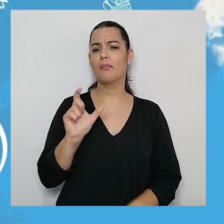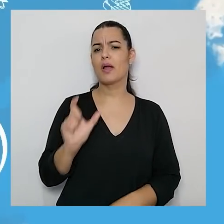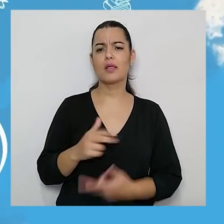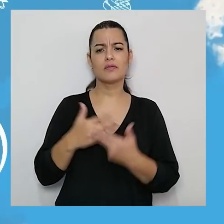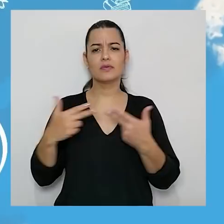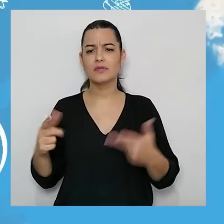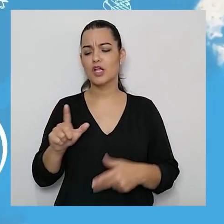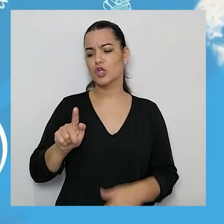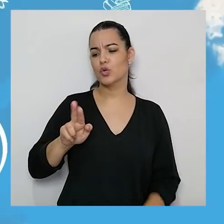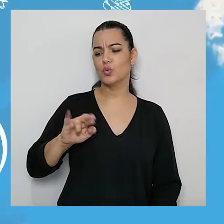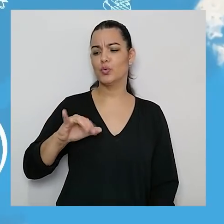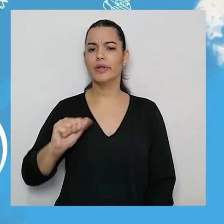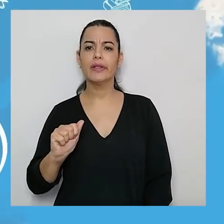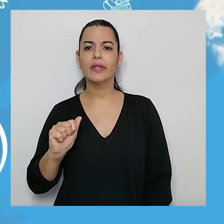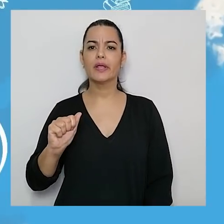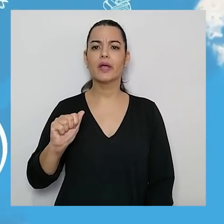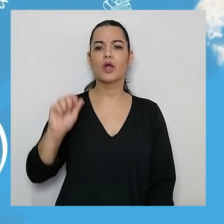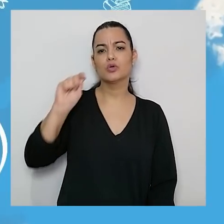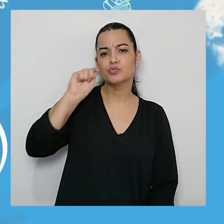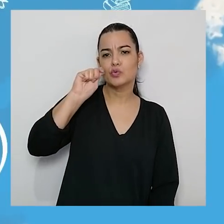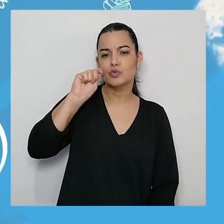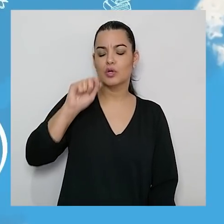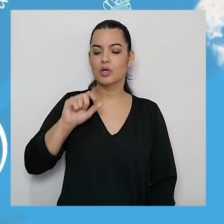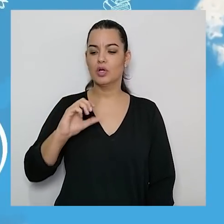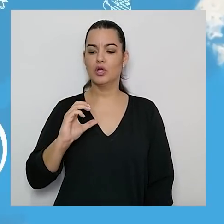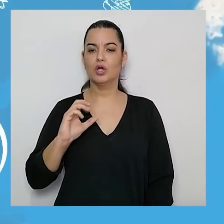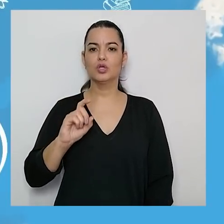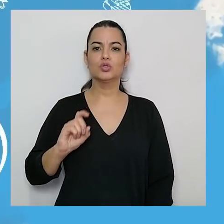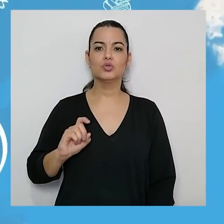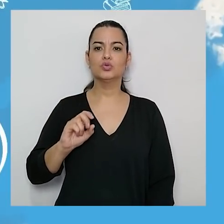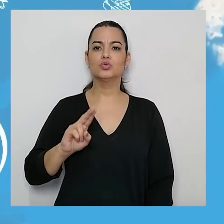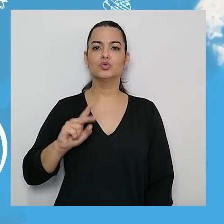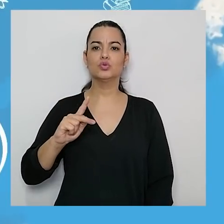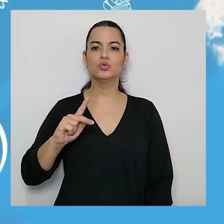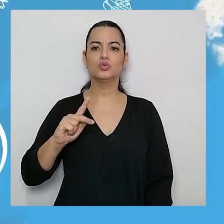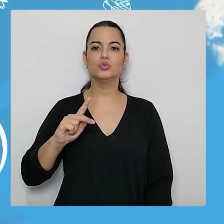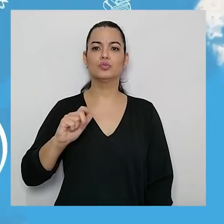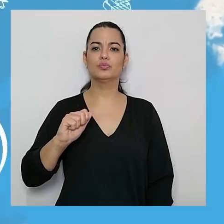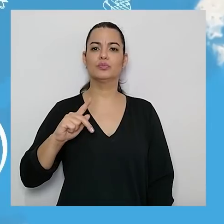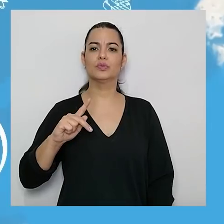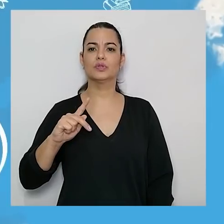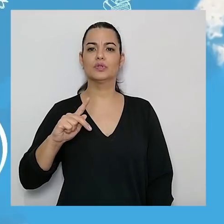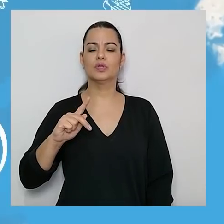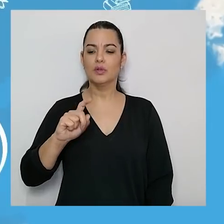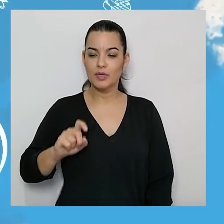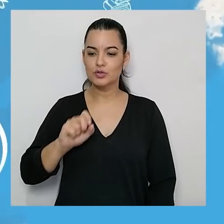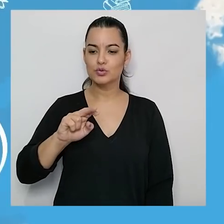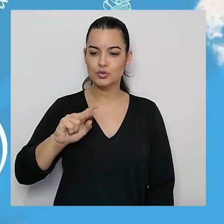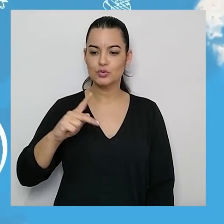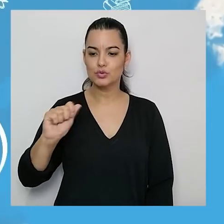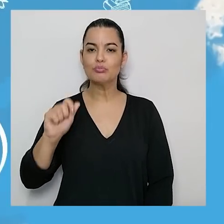chupa-chupa, gelinho ou geladinho, mandioca, macaxeira, aipim. Algumas